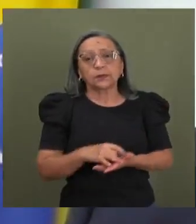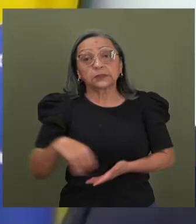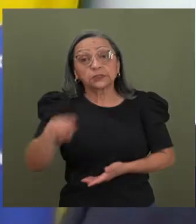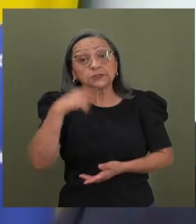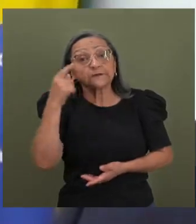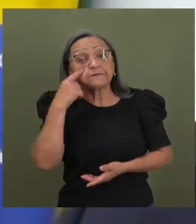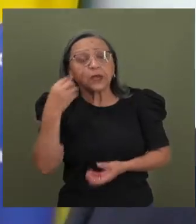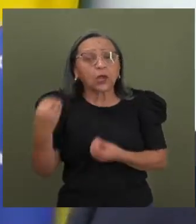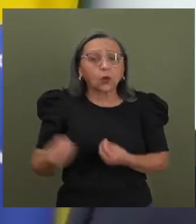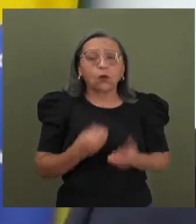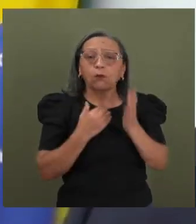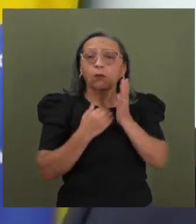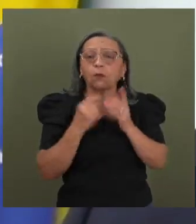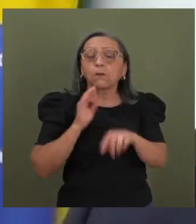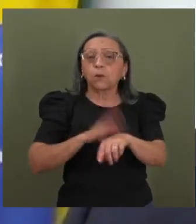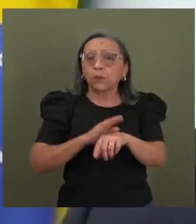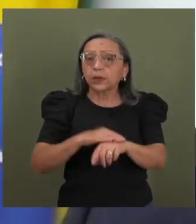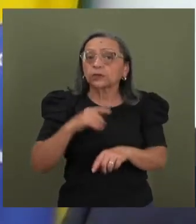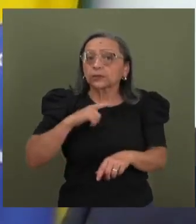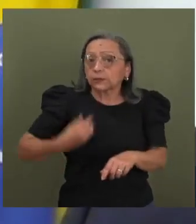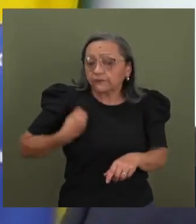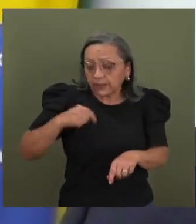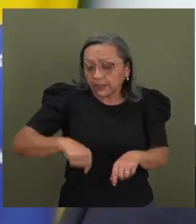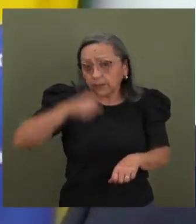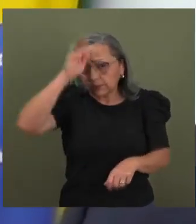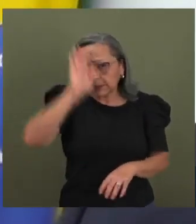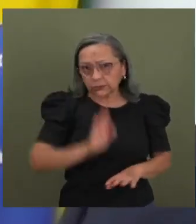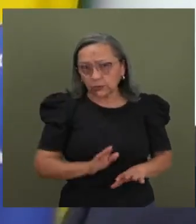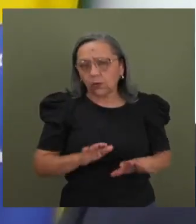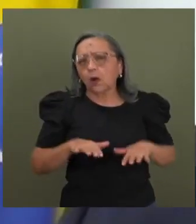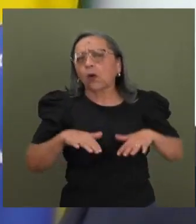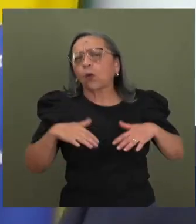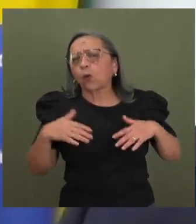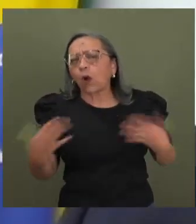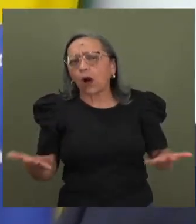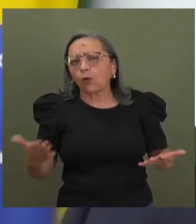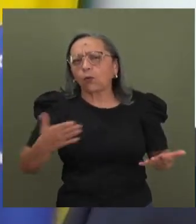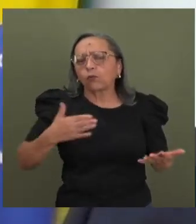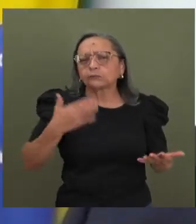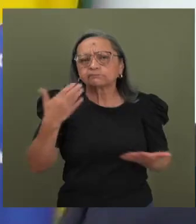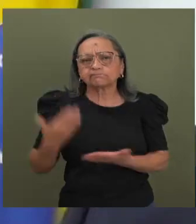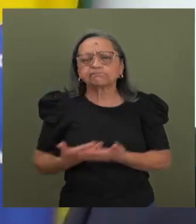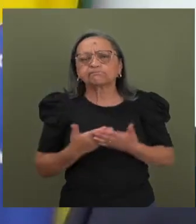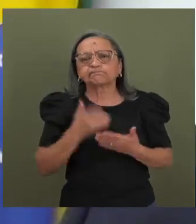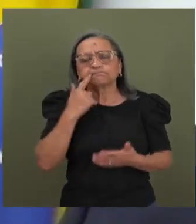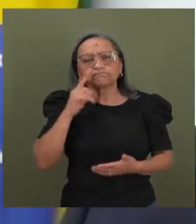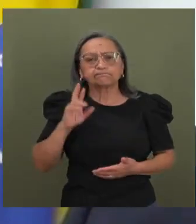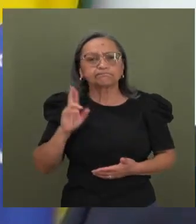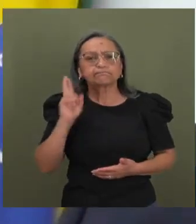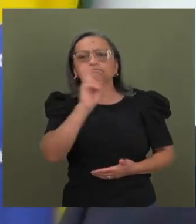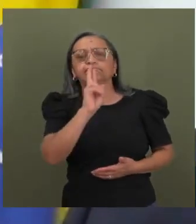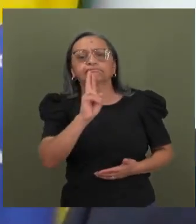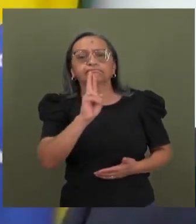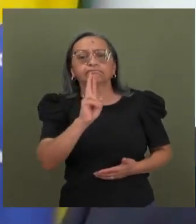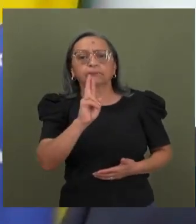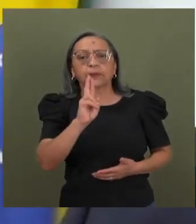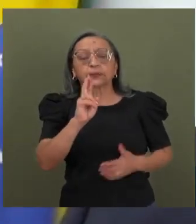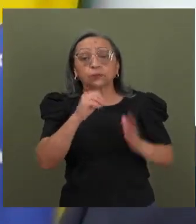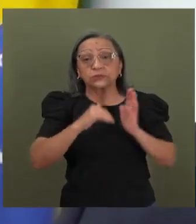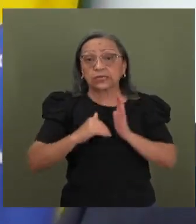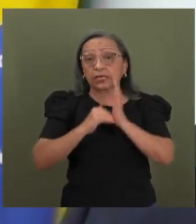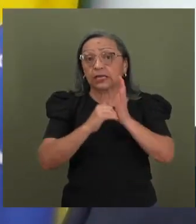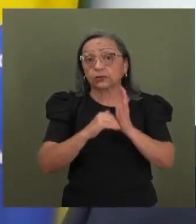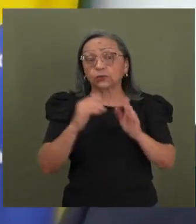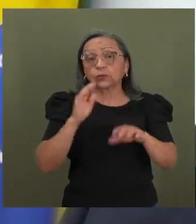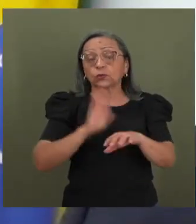o momento que nós chegamos no Brasil. Qual seria a reação do Senado Federal